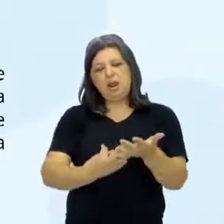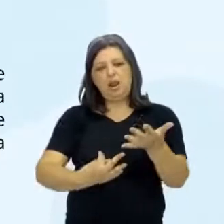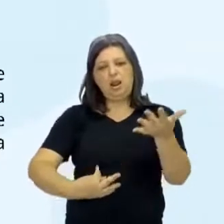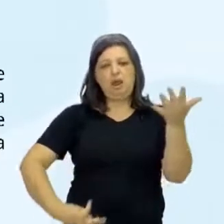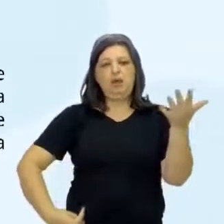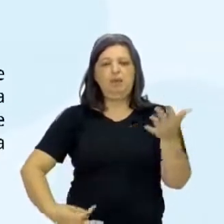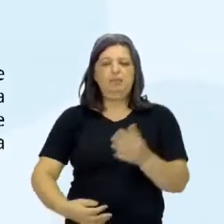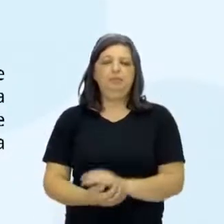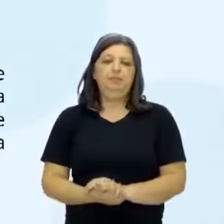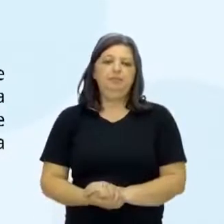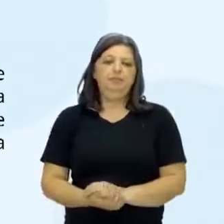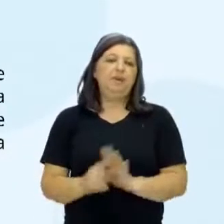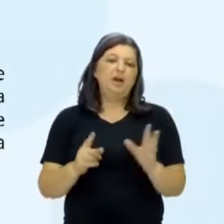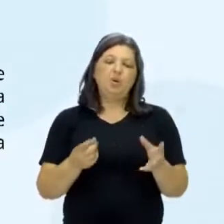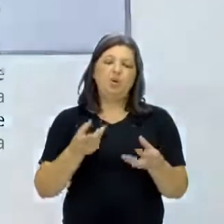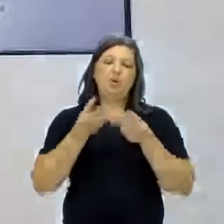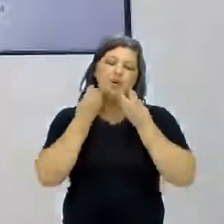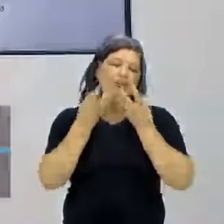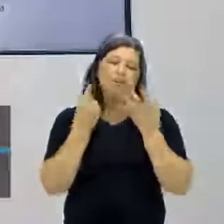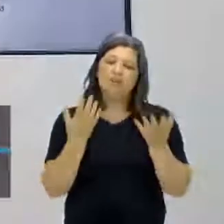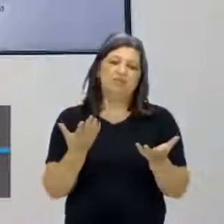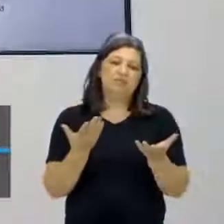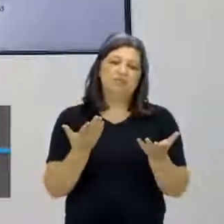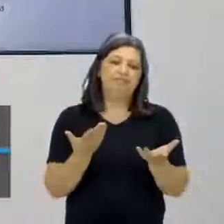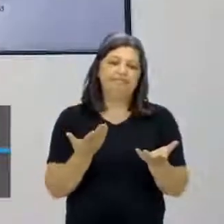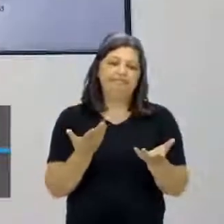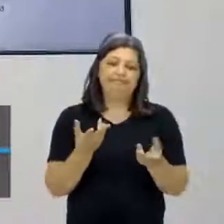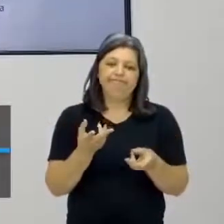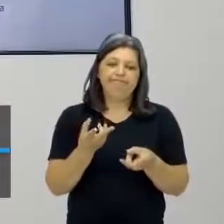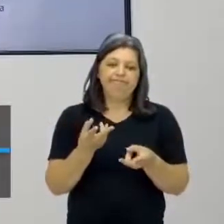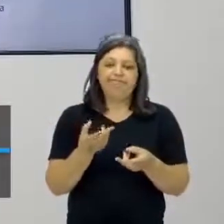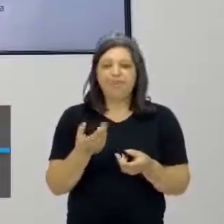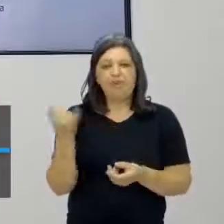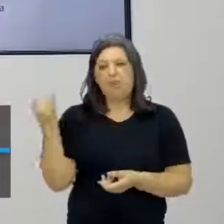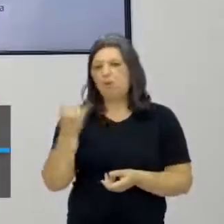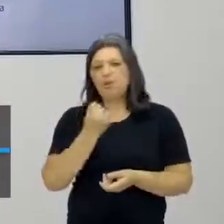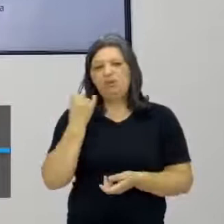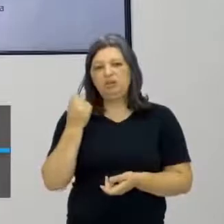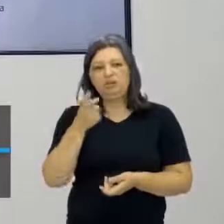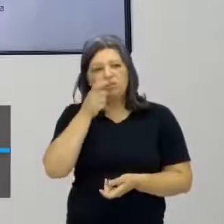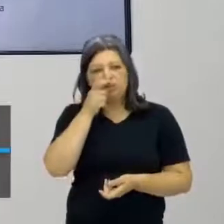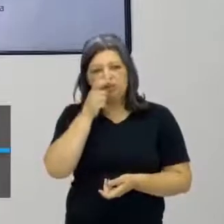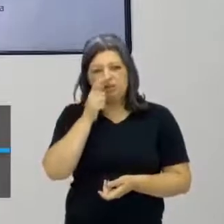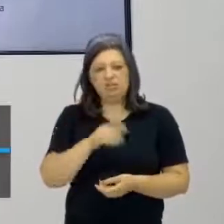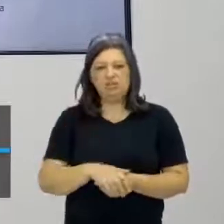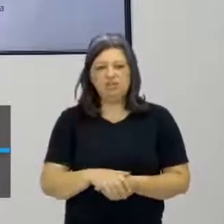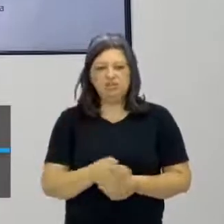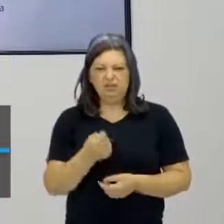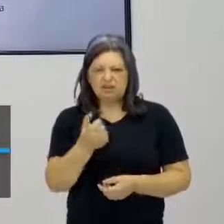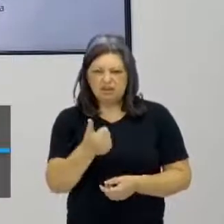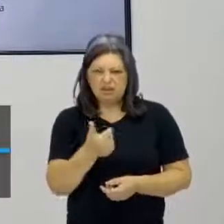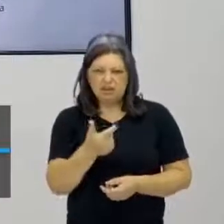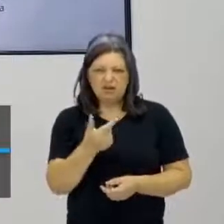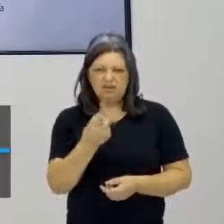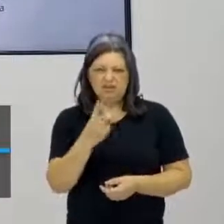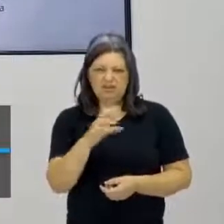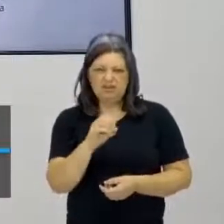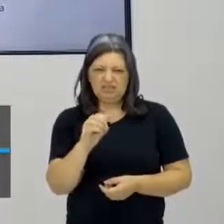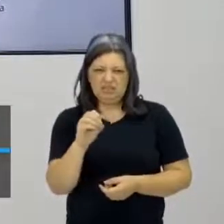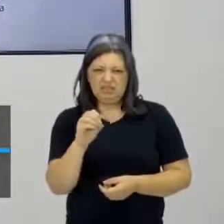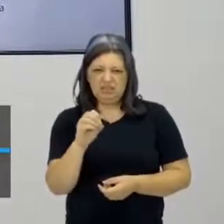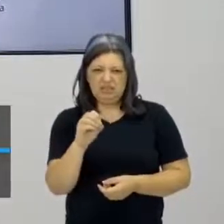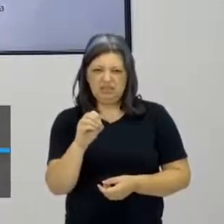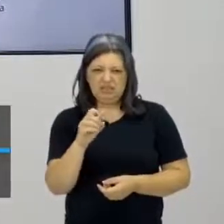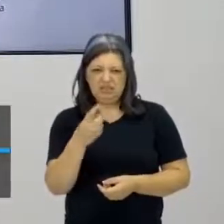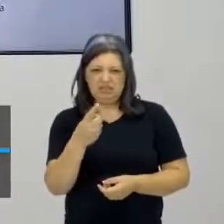Esse tipo de informação não atinge mais a gente como atingia há 100 anos, 103 anos atrás, não atingia a gente